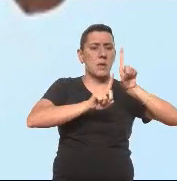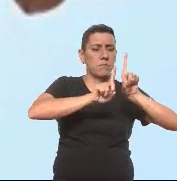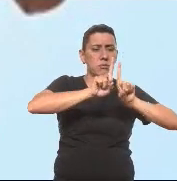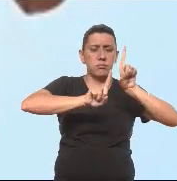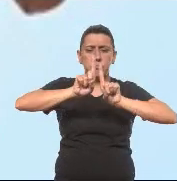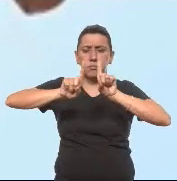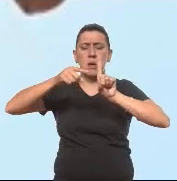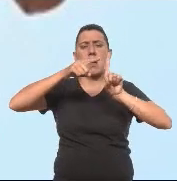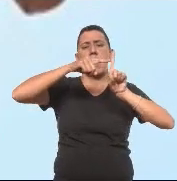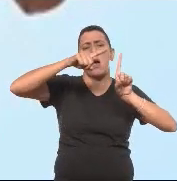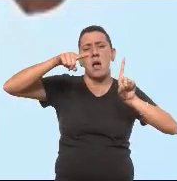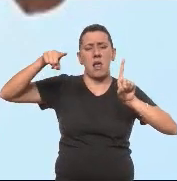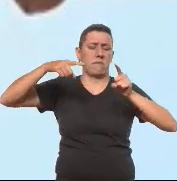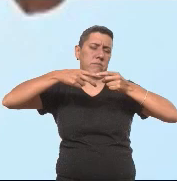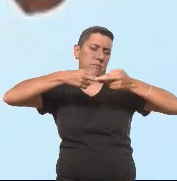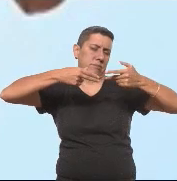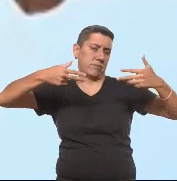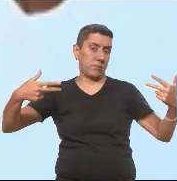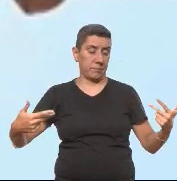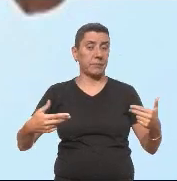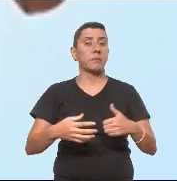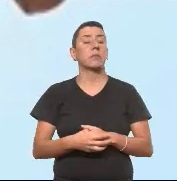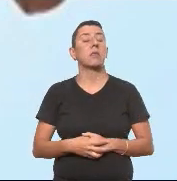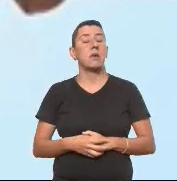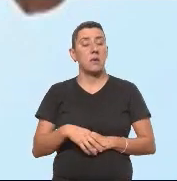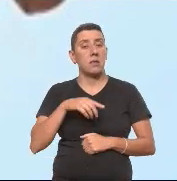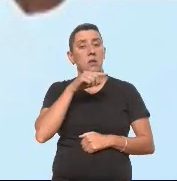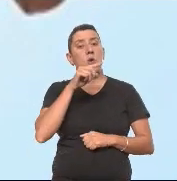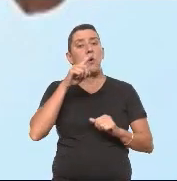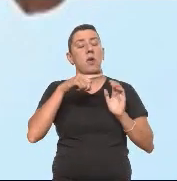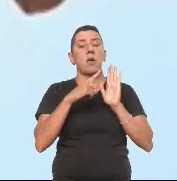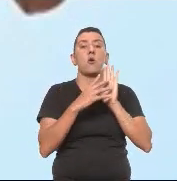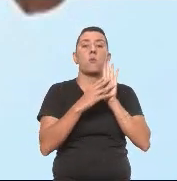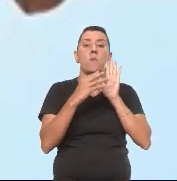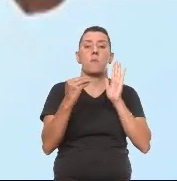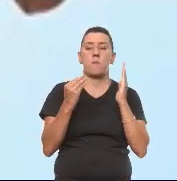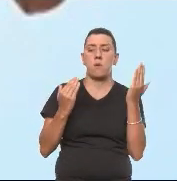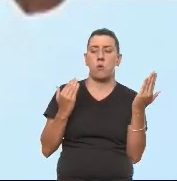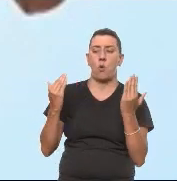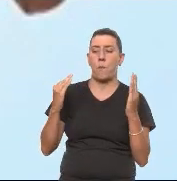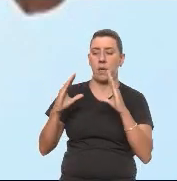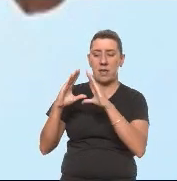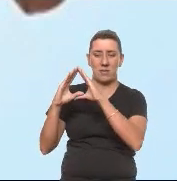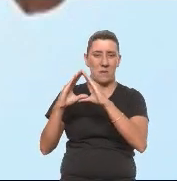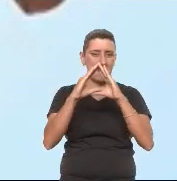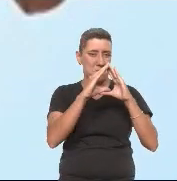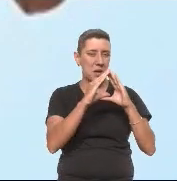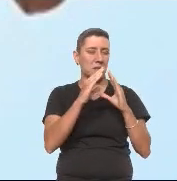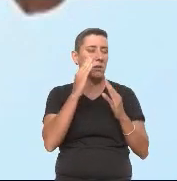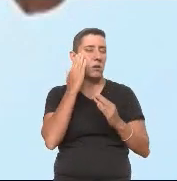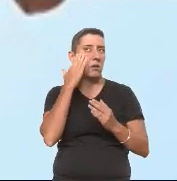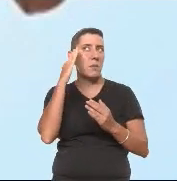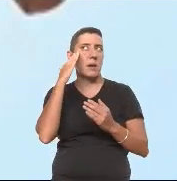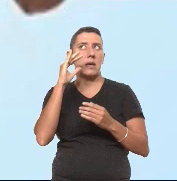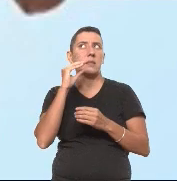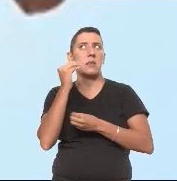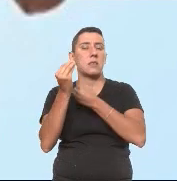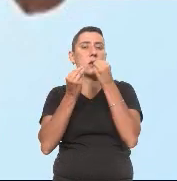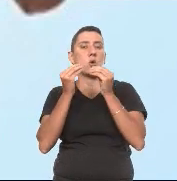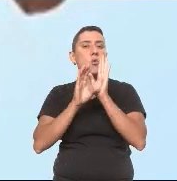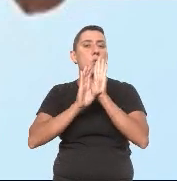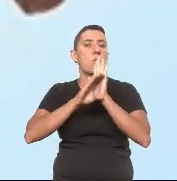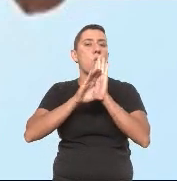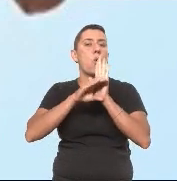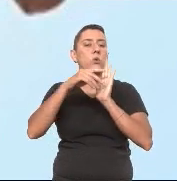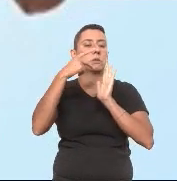os indicadores e assim por diante Esse é o modelo tão de uma analogia que é importante a gente sempre tem em mente para um conceito de